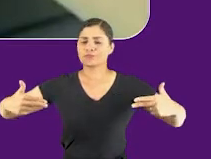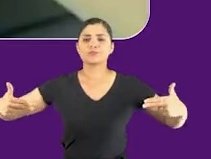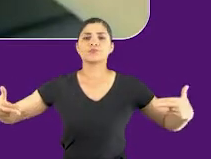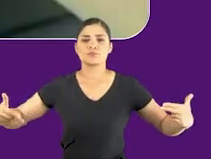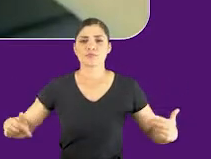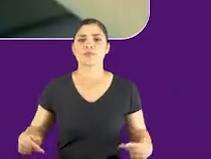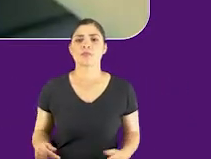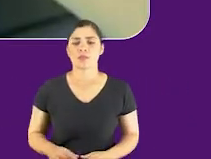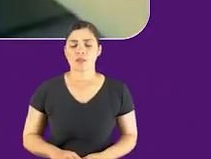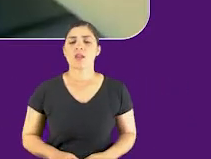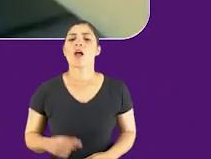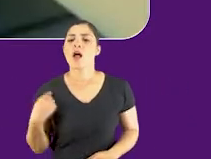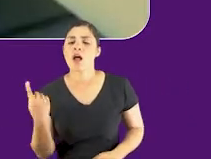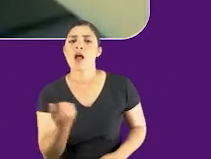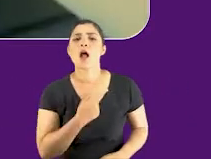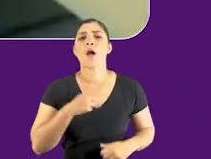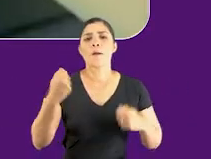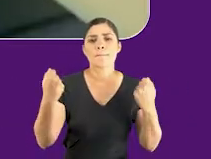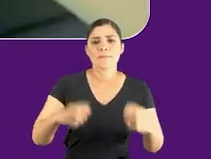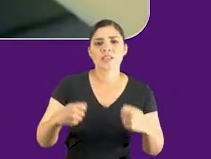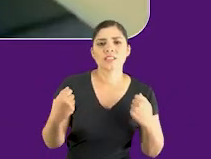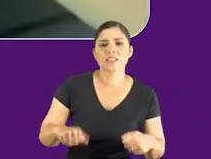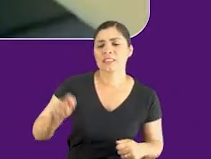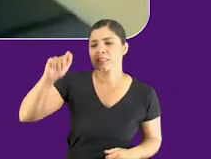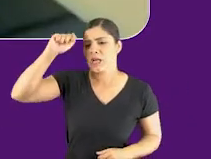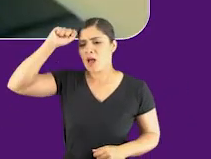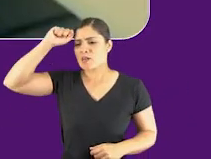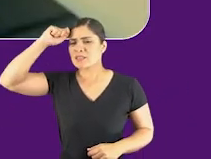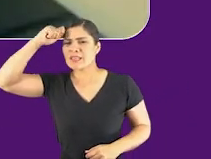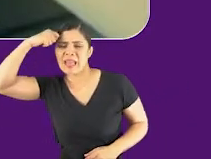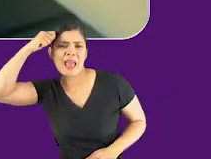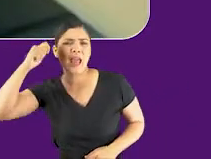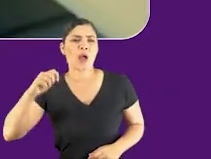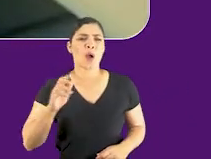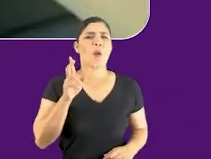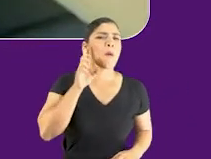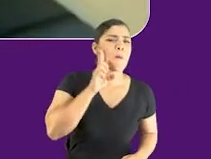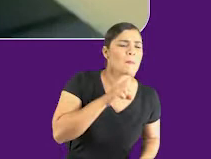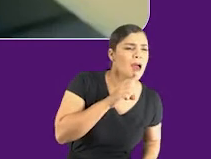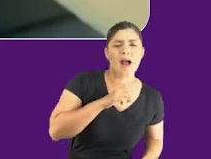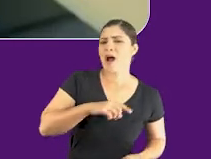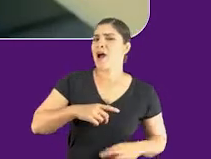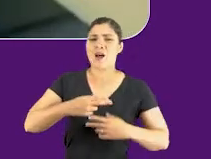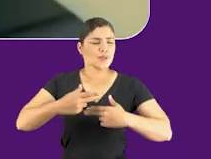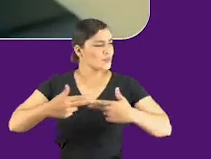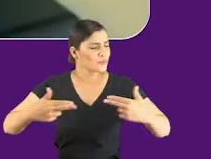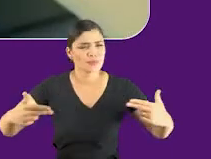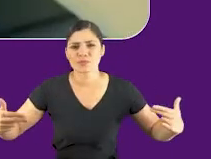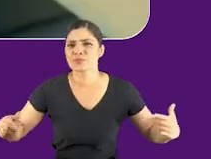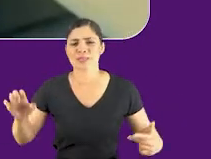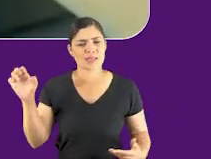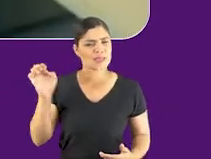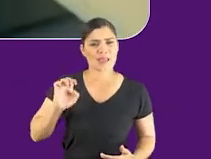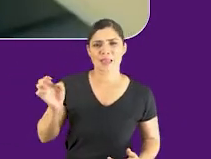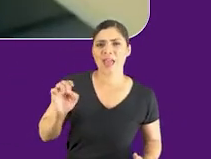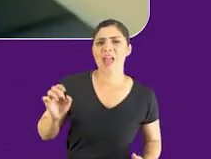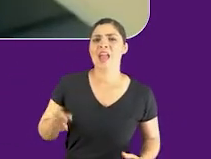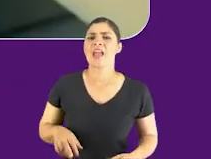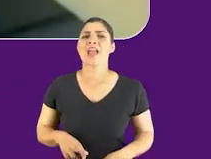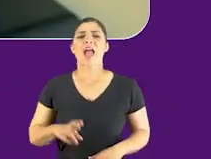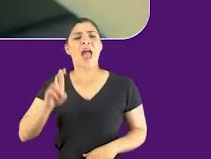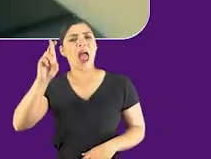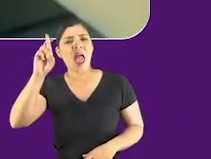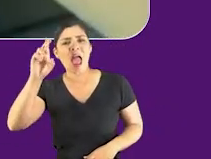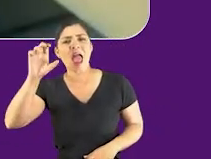muito além de diferenças raciais diferenças sociais diferenças religiosas diferenças de